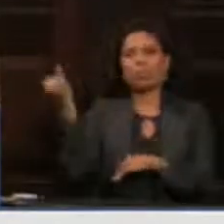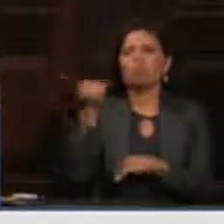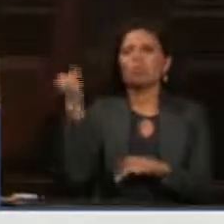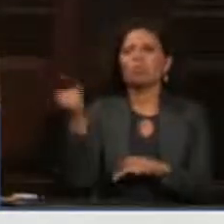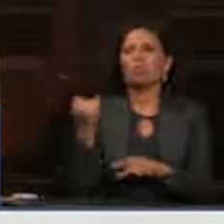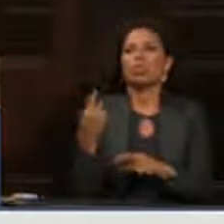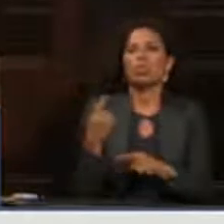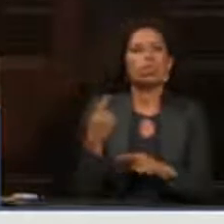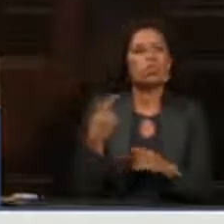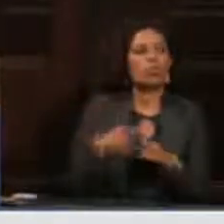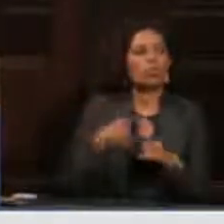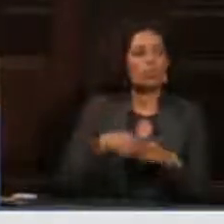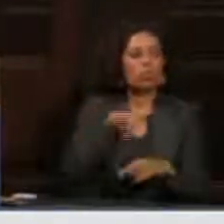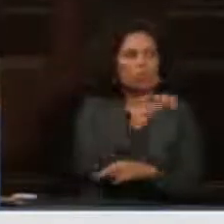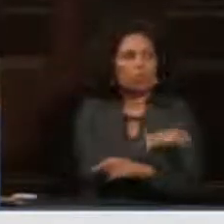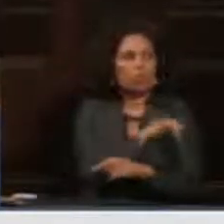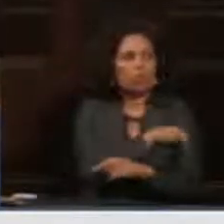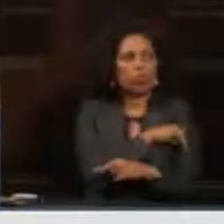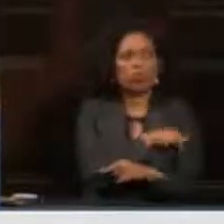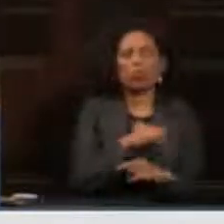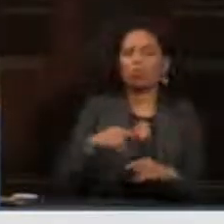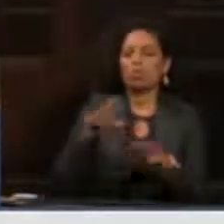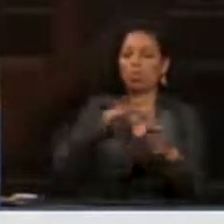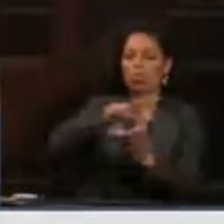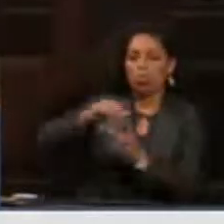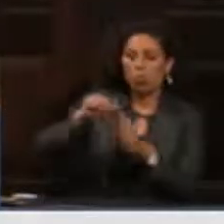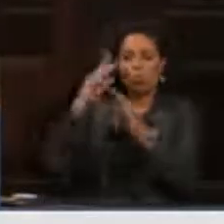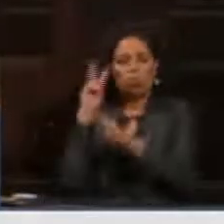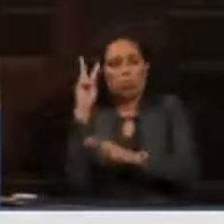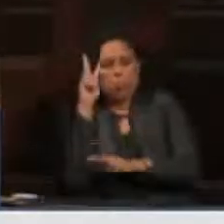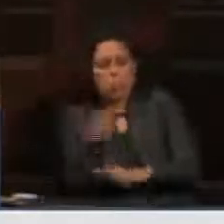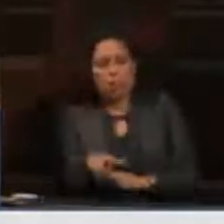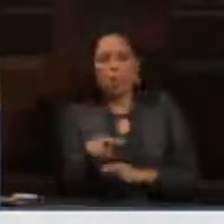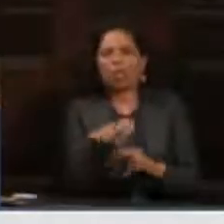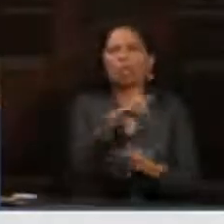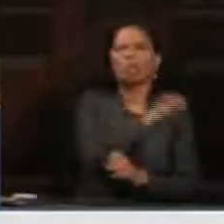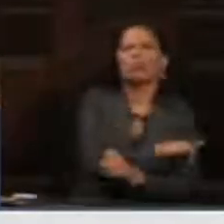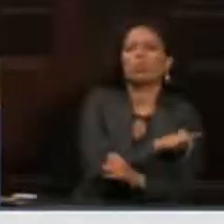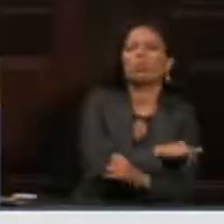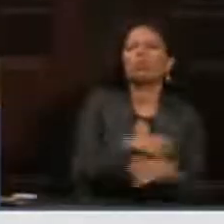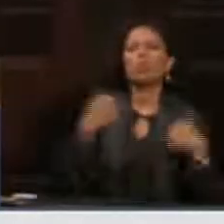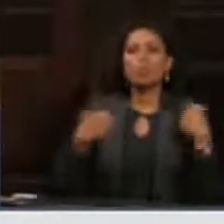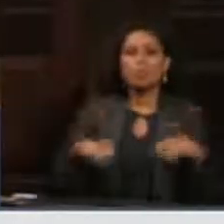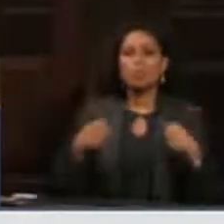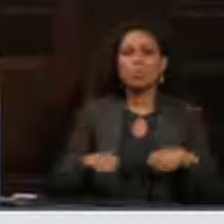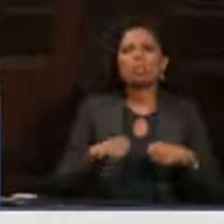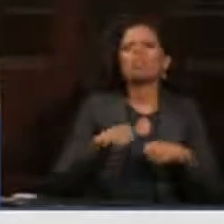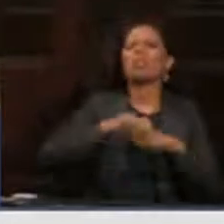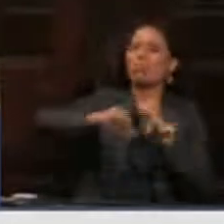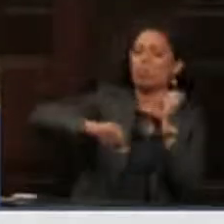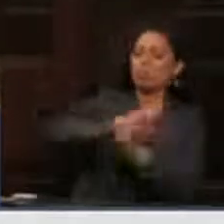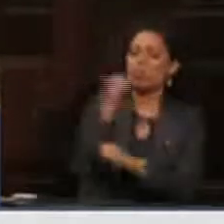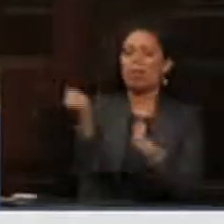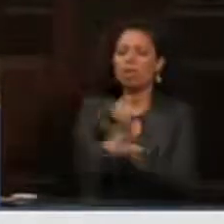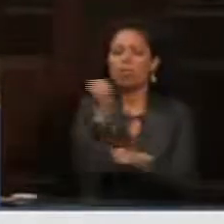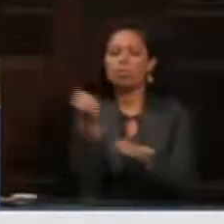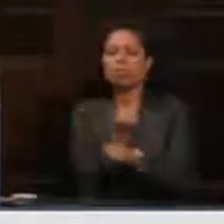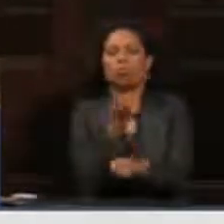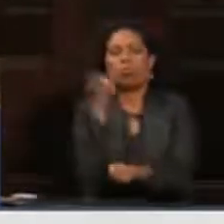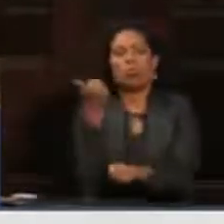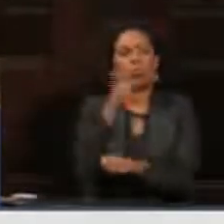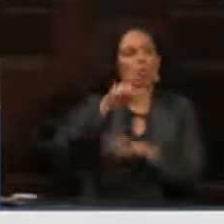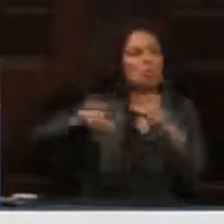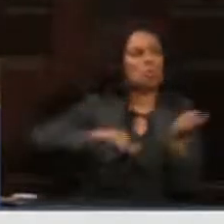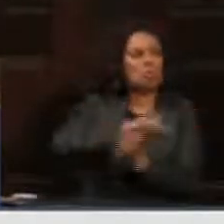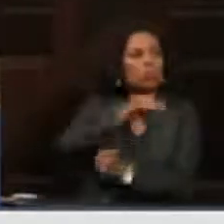um momento que o Rio de Janeiro estava em voga, o mundo estava olhando para cá, e precisava sim ter suas reformas. Porém, o